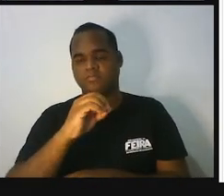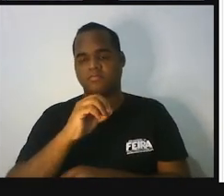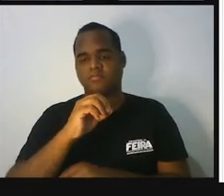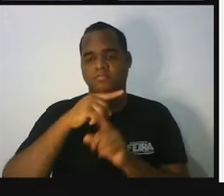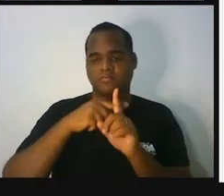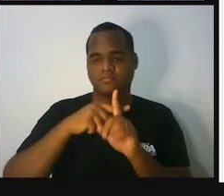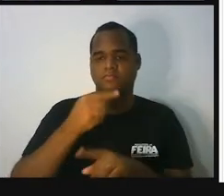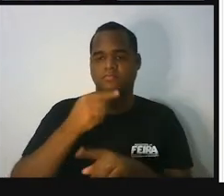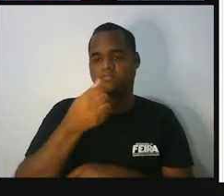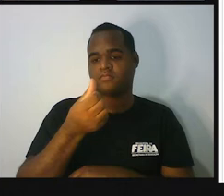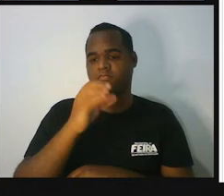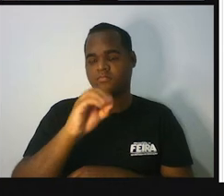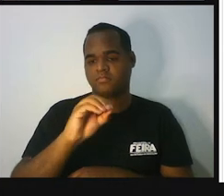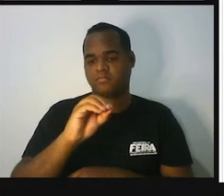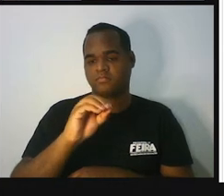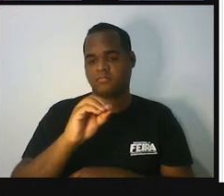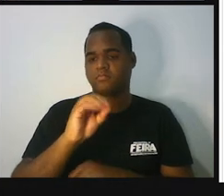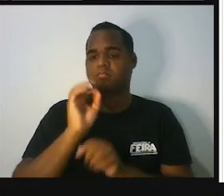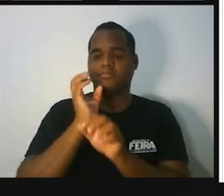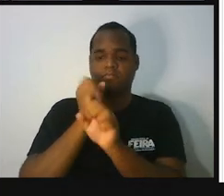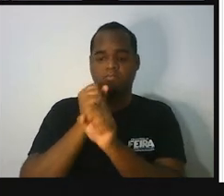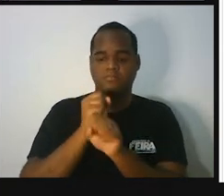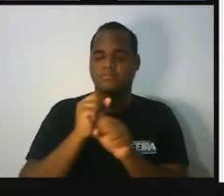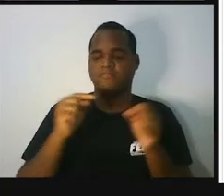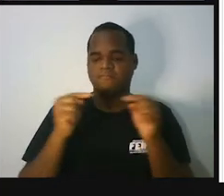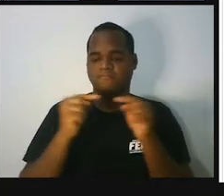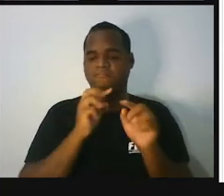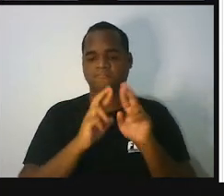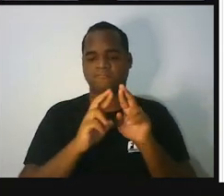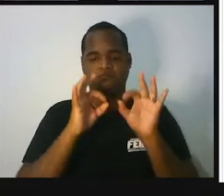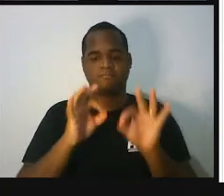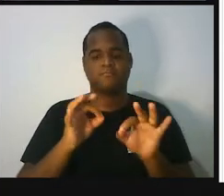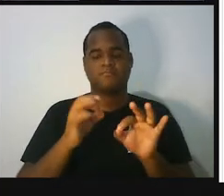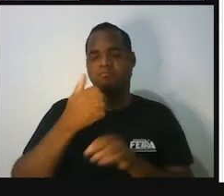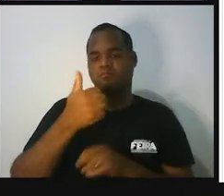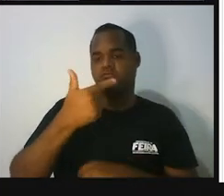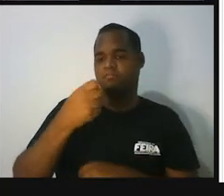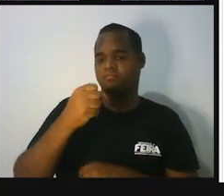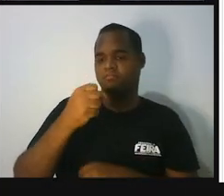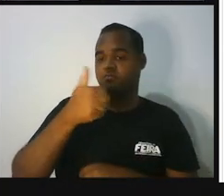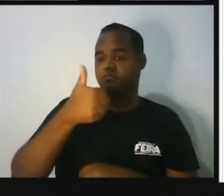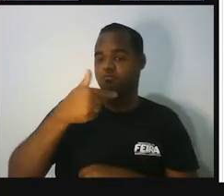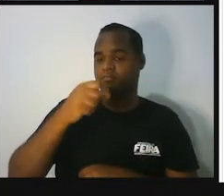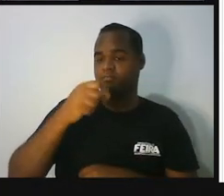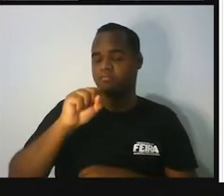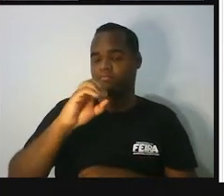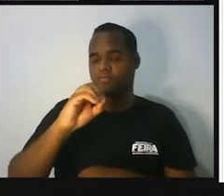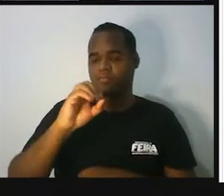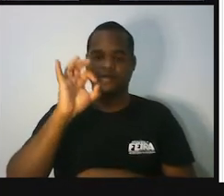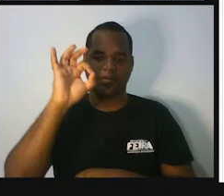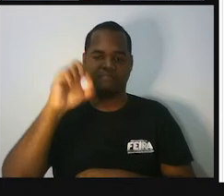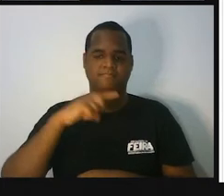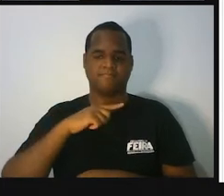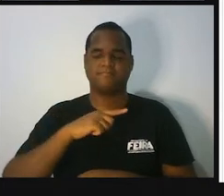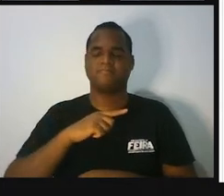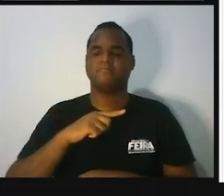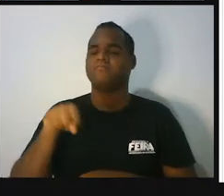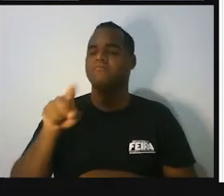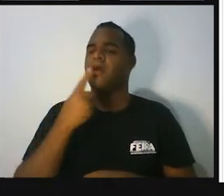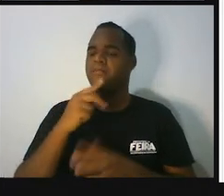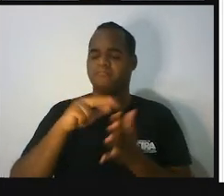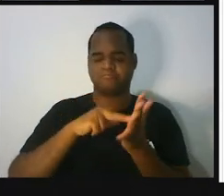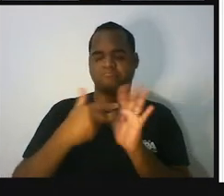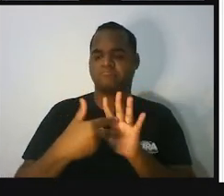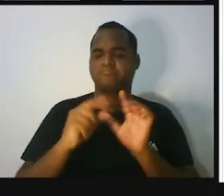mais 60 vai ter como resultado 180 graus. O que é que isso